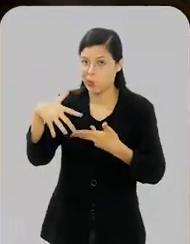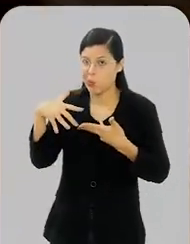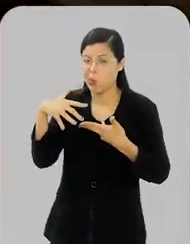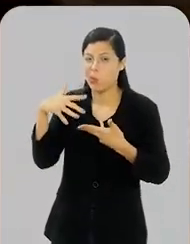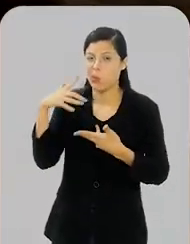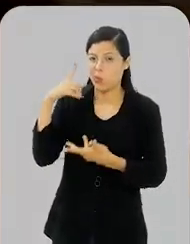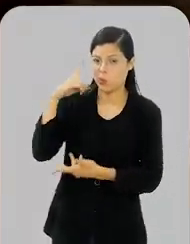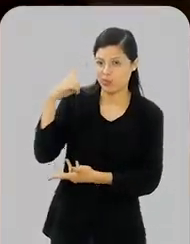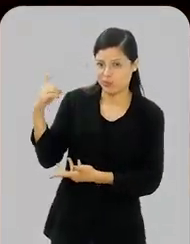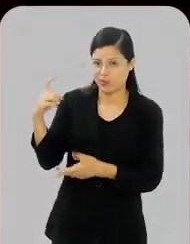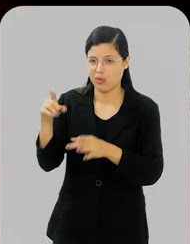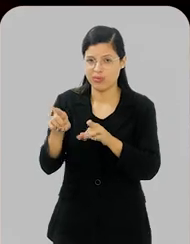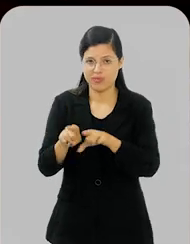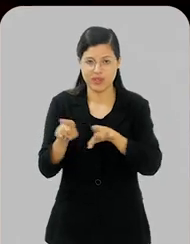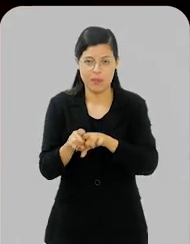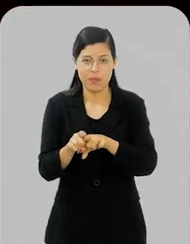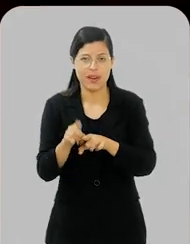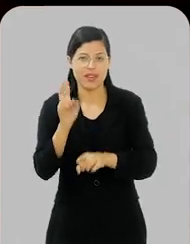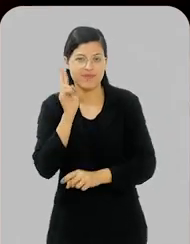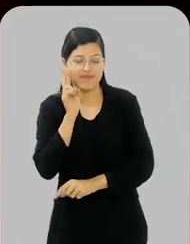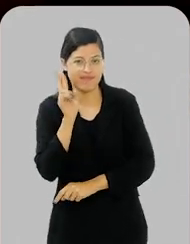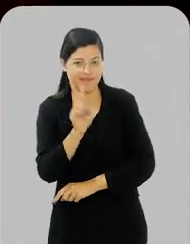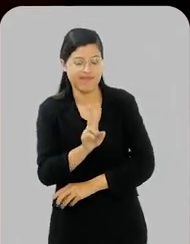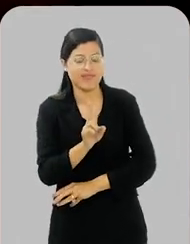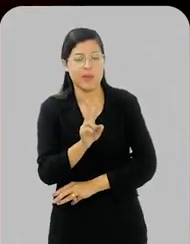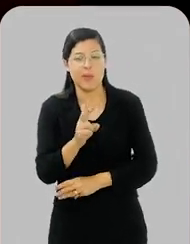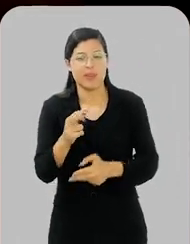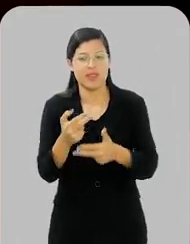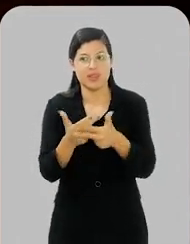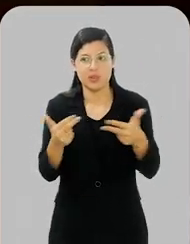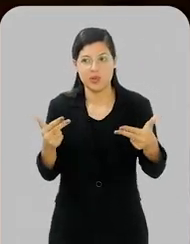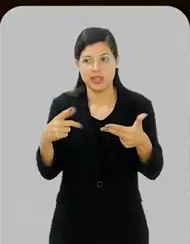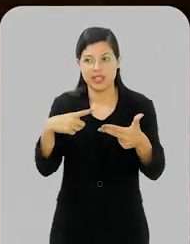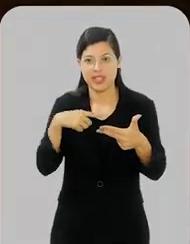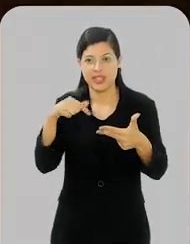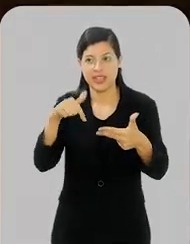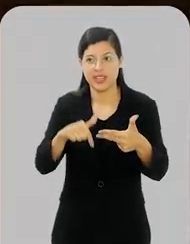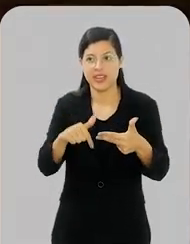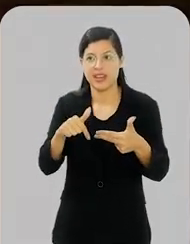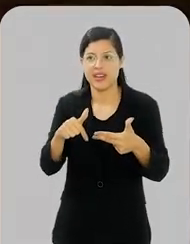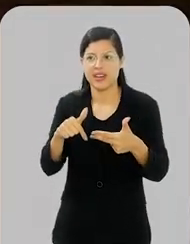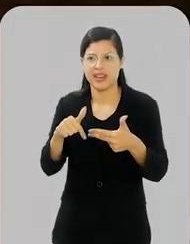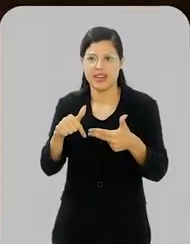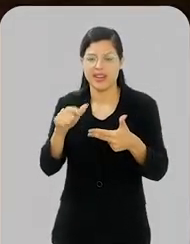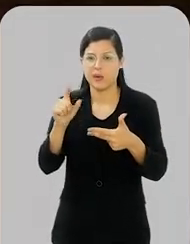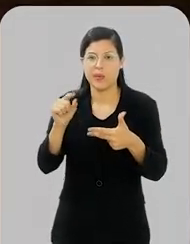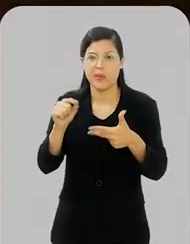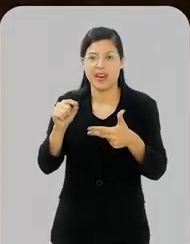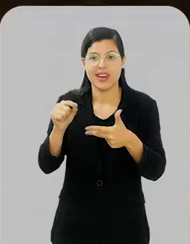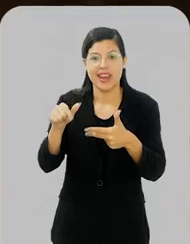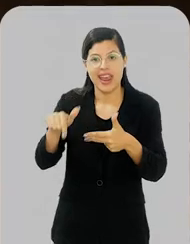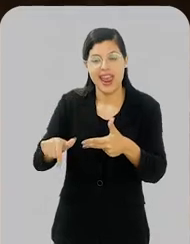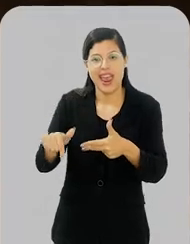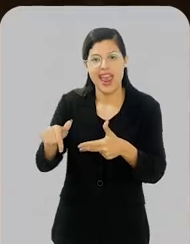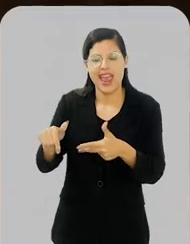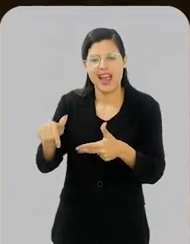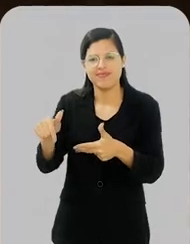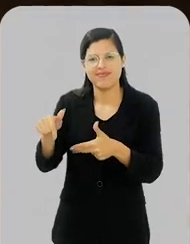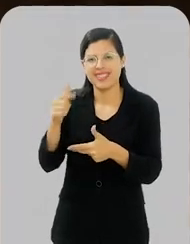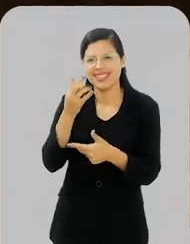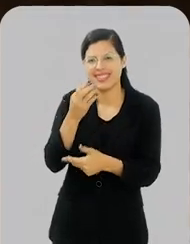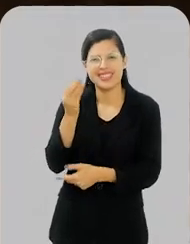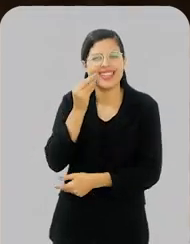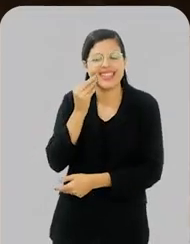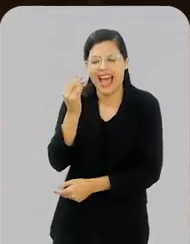de acústica e visão também. Uma das coisas que tem muito aqui é o entusiasmo do público.